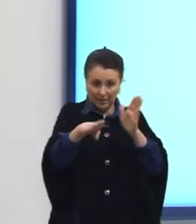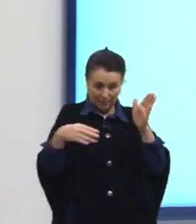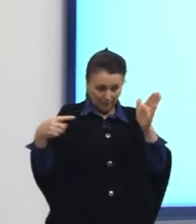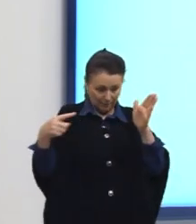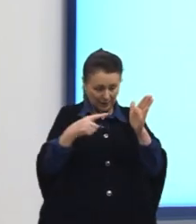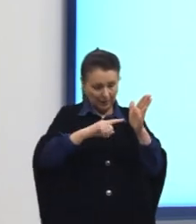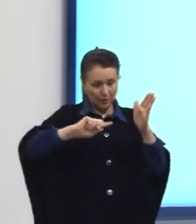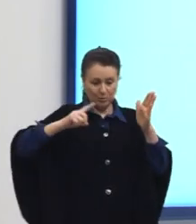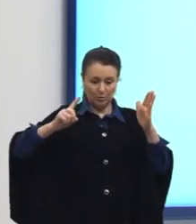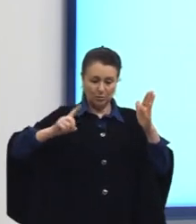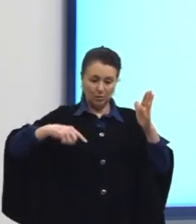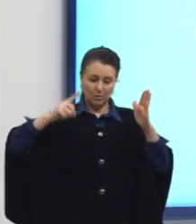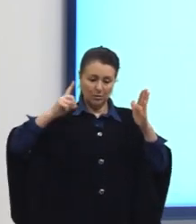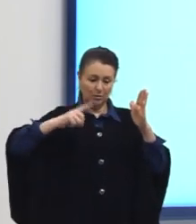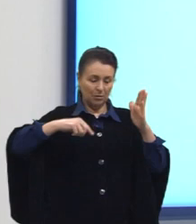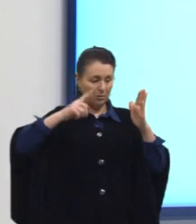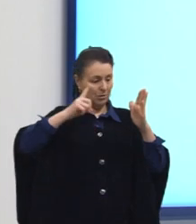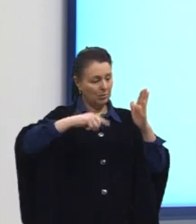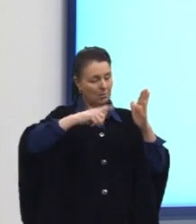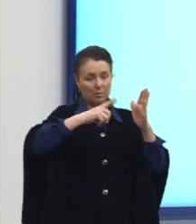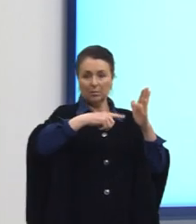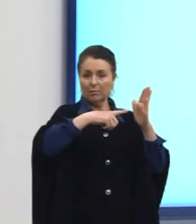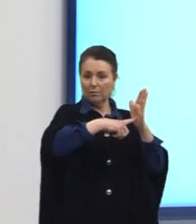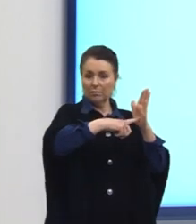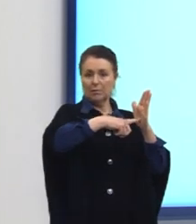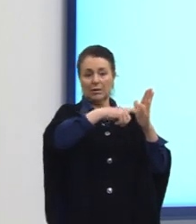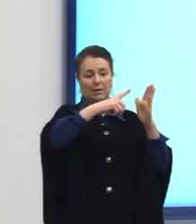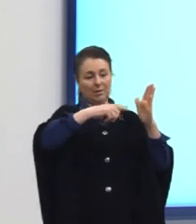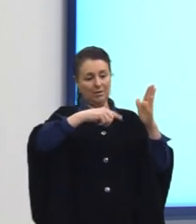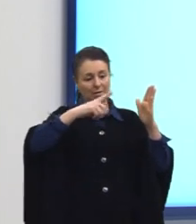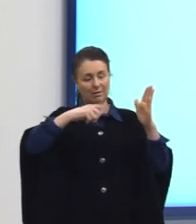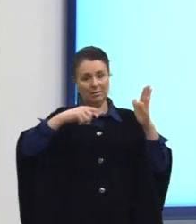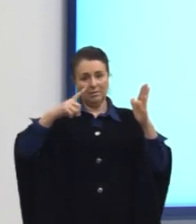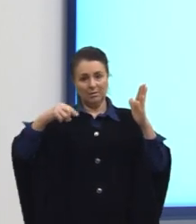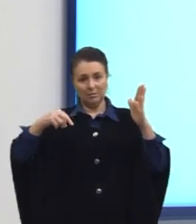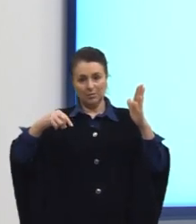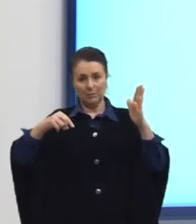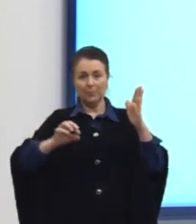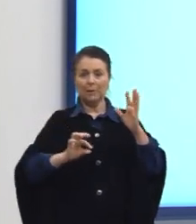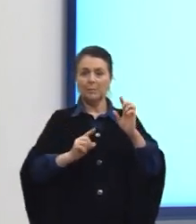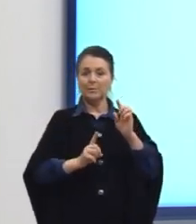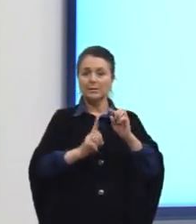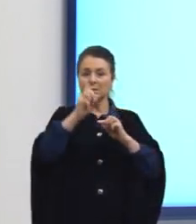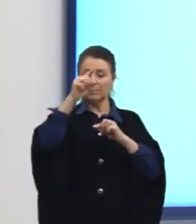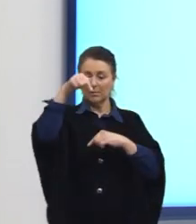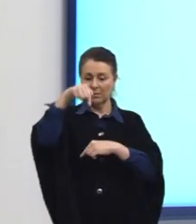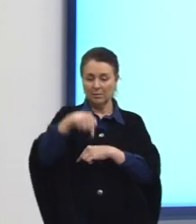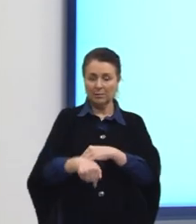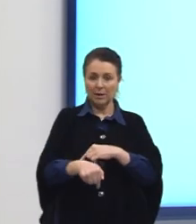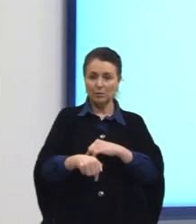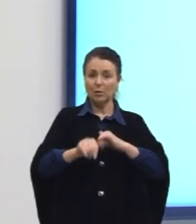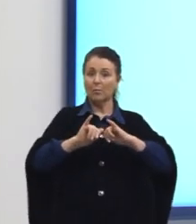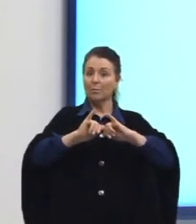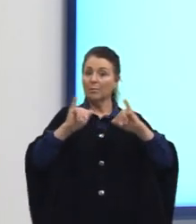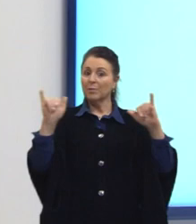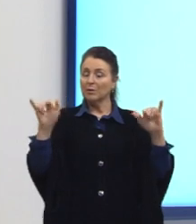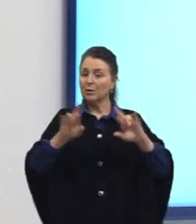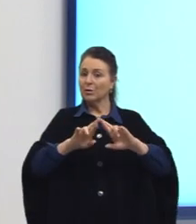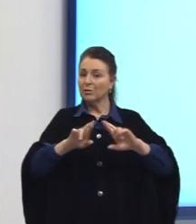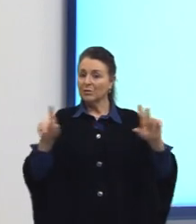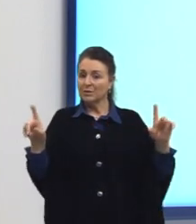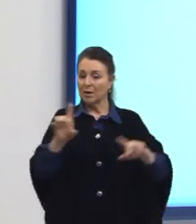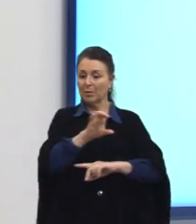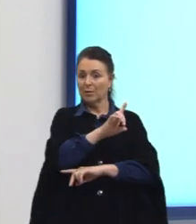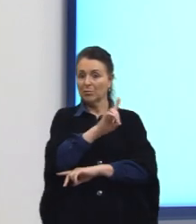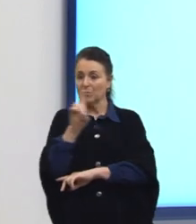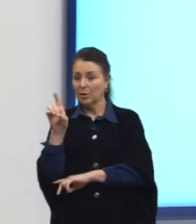então a direção né inicial do movimento ela é para cima e para baixo mas a propagação vai ser diferente né vai ser para